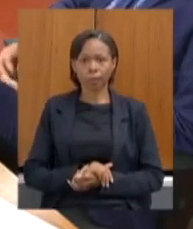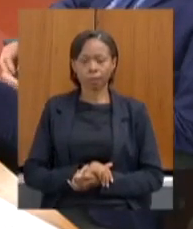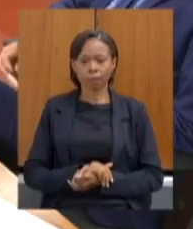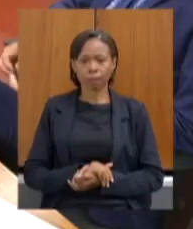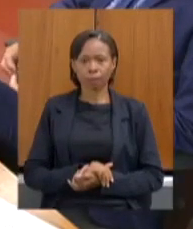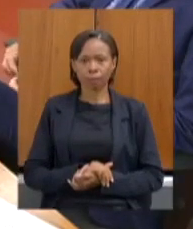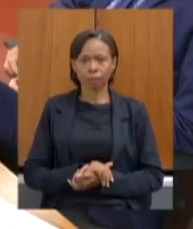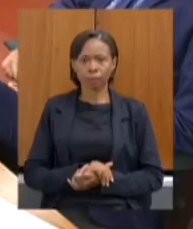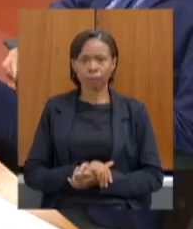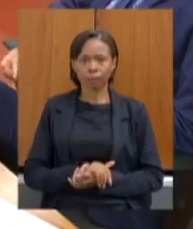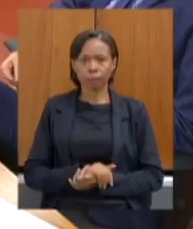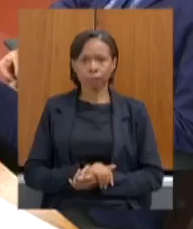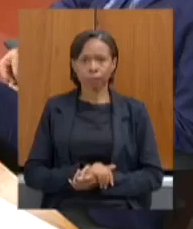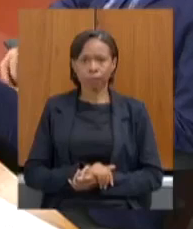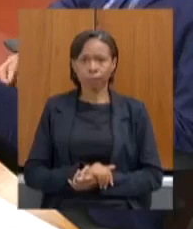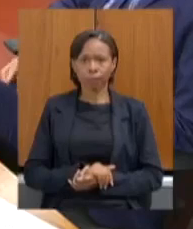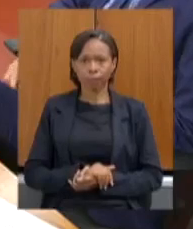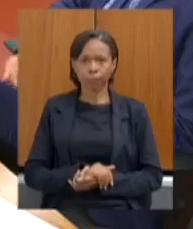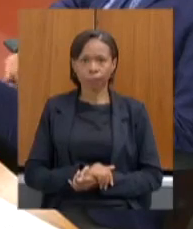Sr.